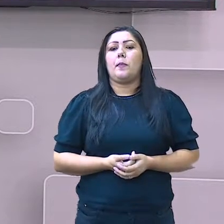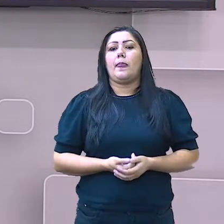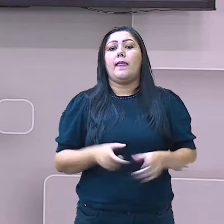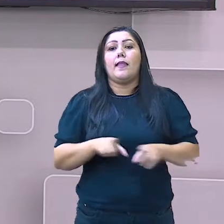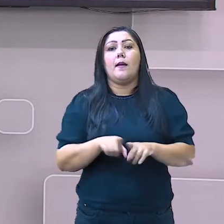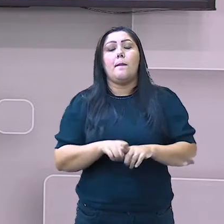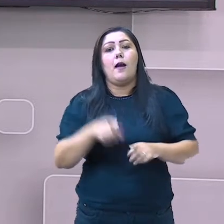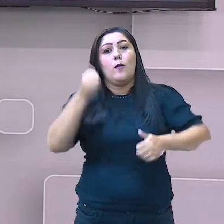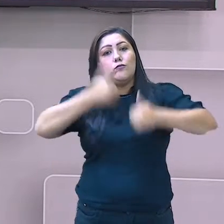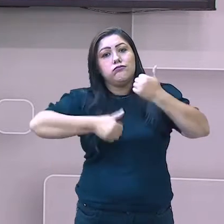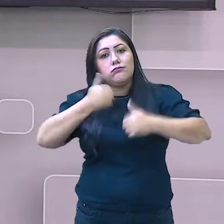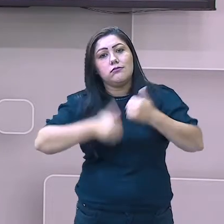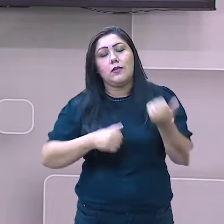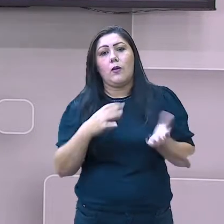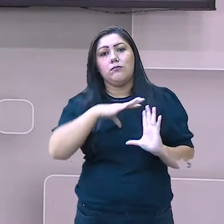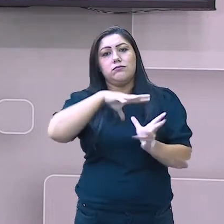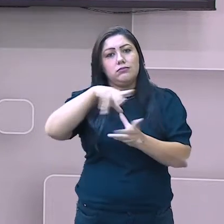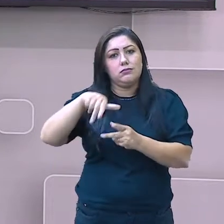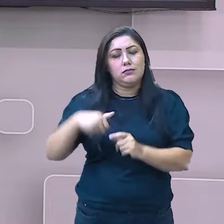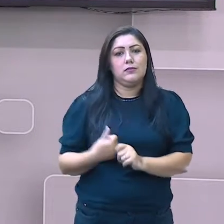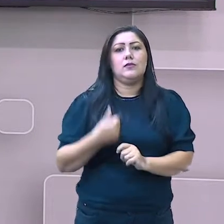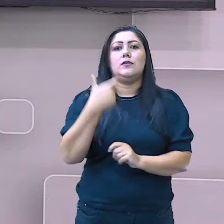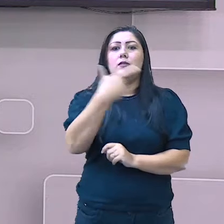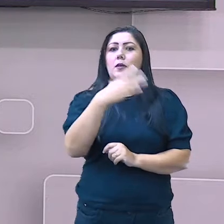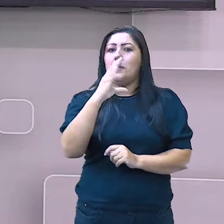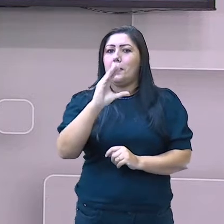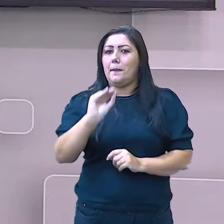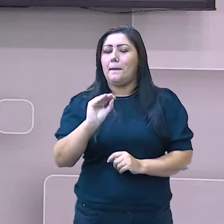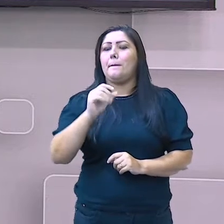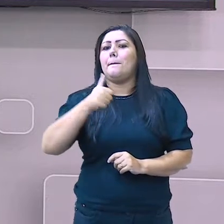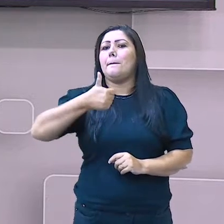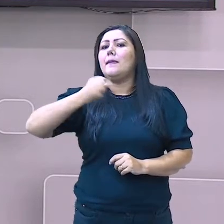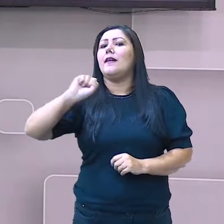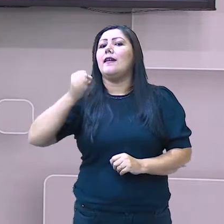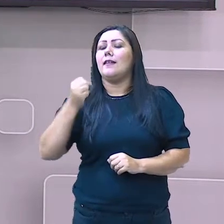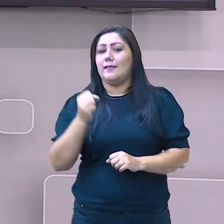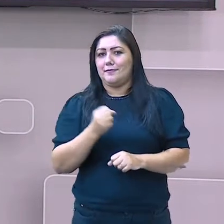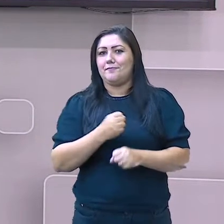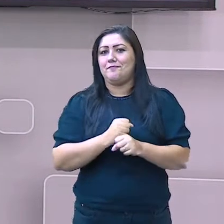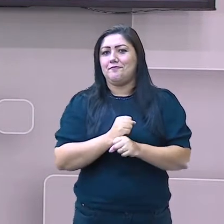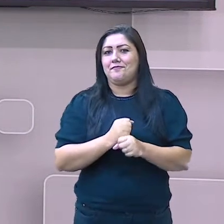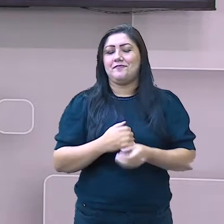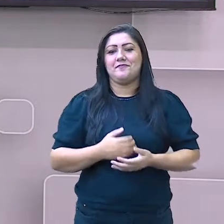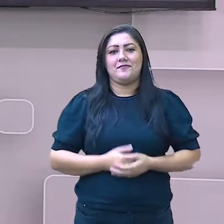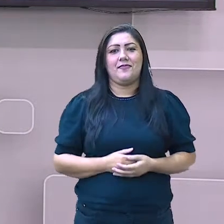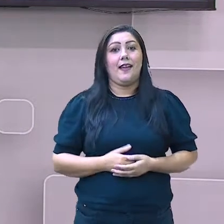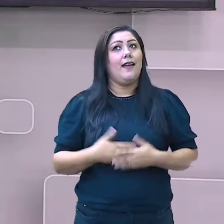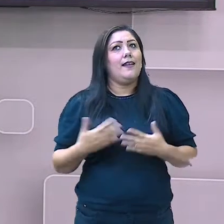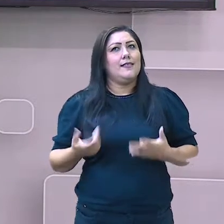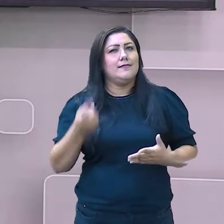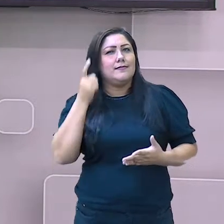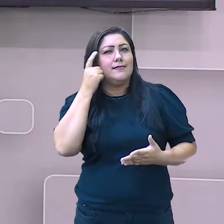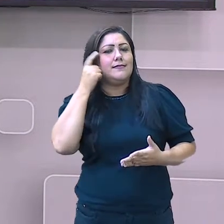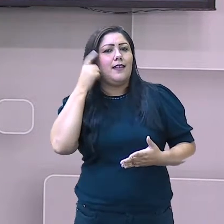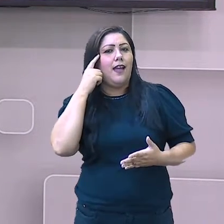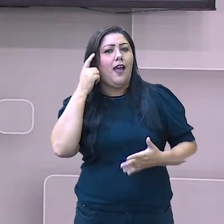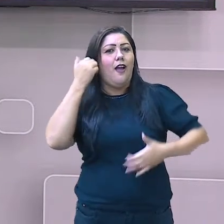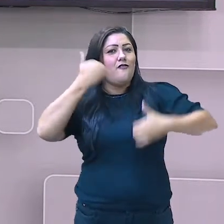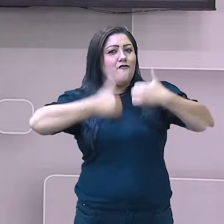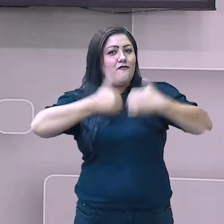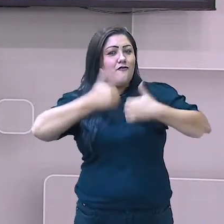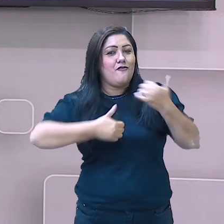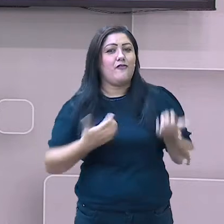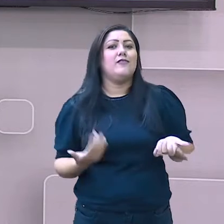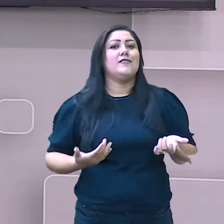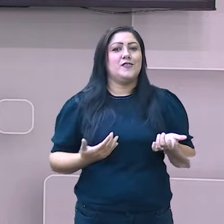2018. Falando de futebol, todo mundo já faz associação aí com os nossos craques, trazendo